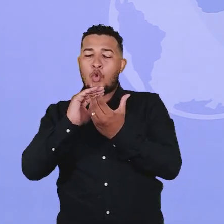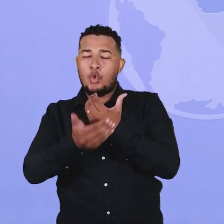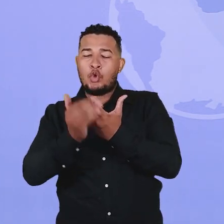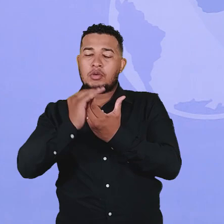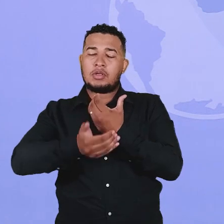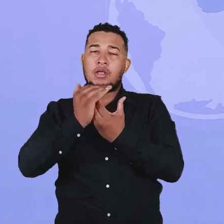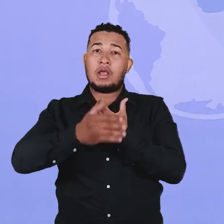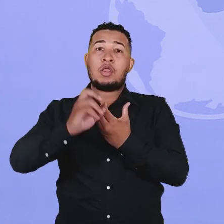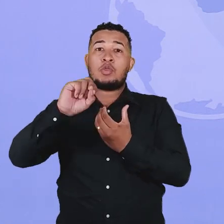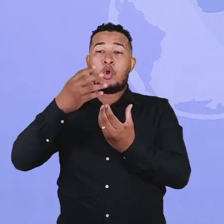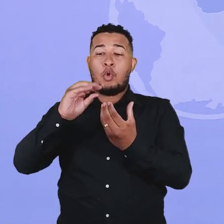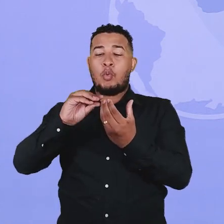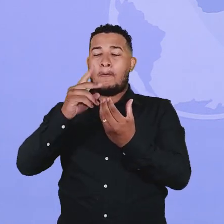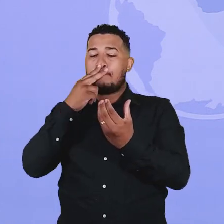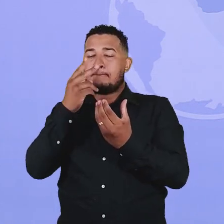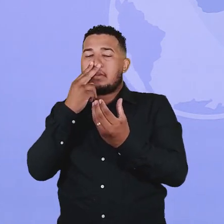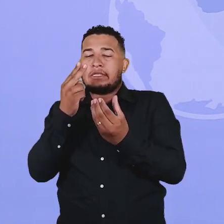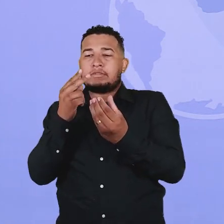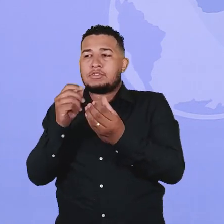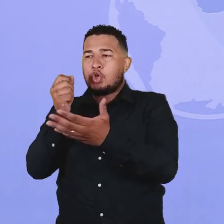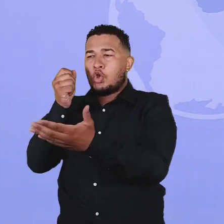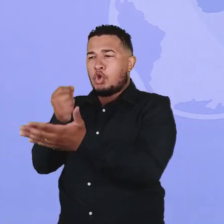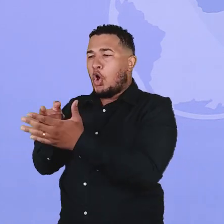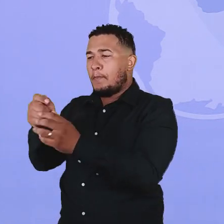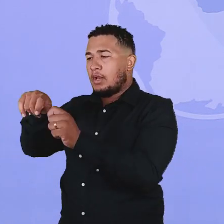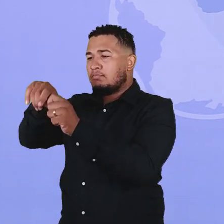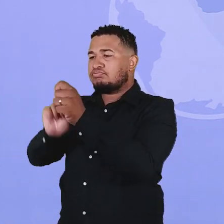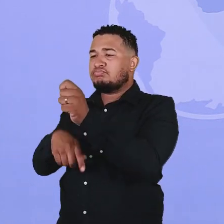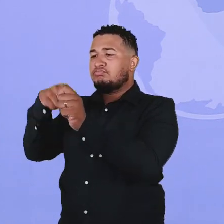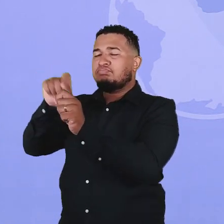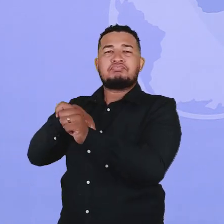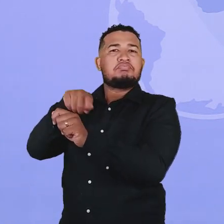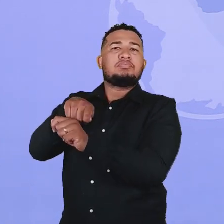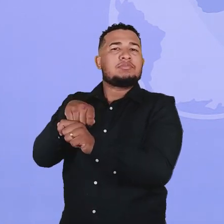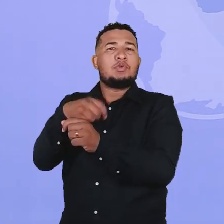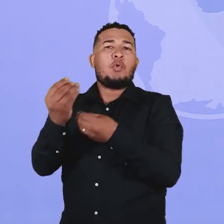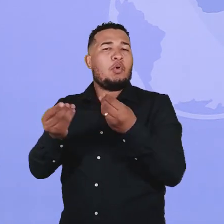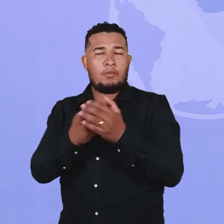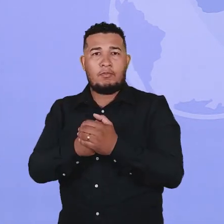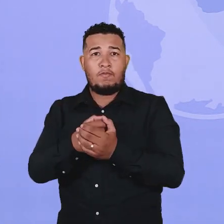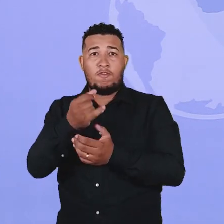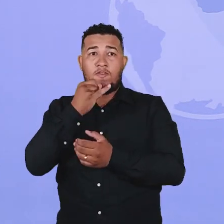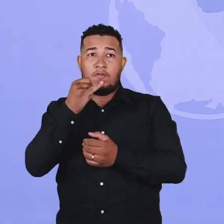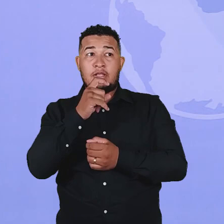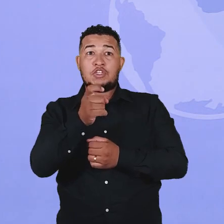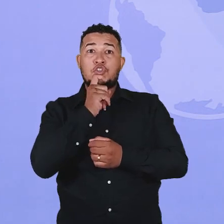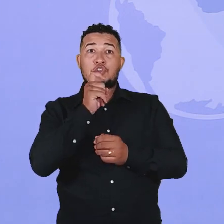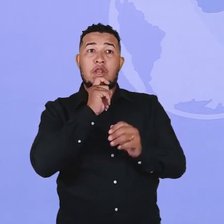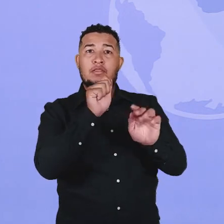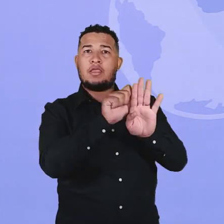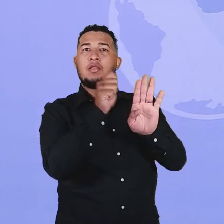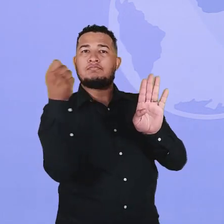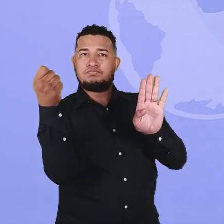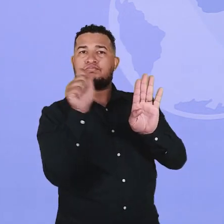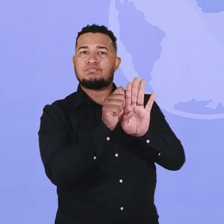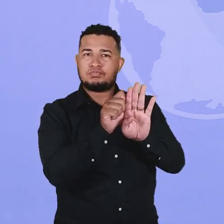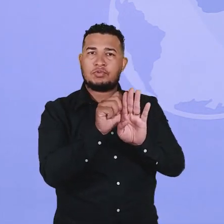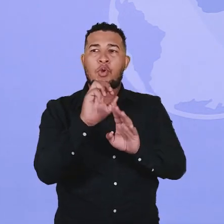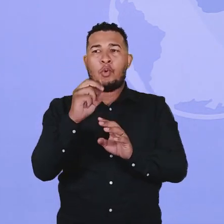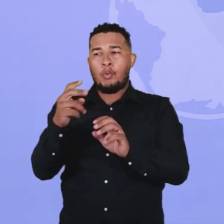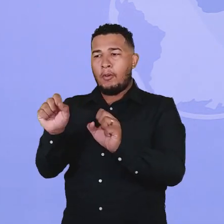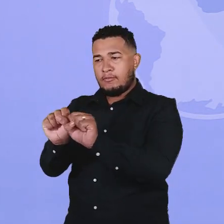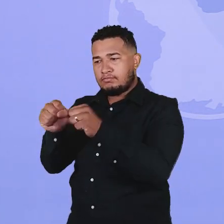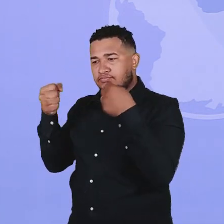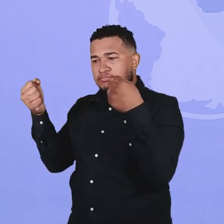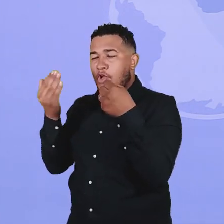mais? A sua alimentação diária, o que você tem feito? Quando você olha para a sua geladeira, quando você olha para o seu armário, para